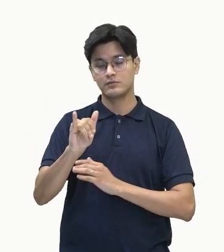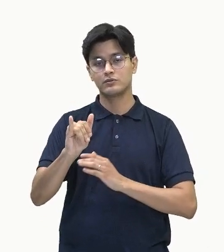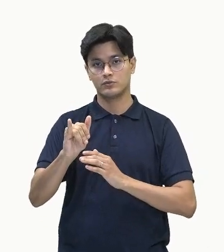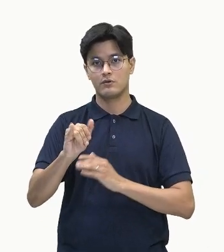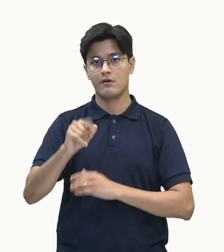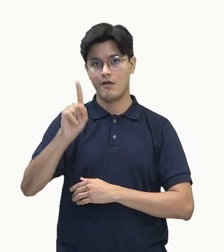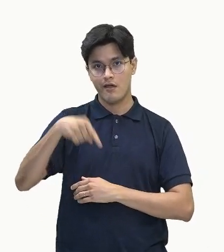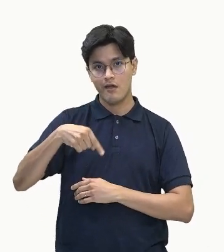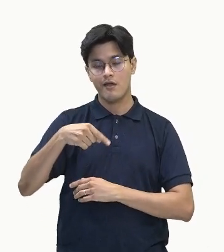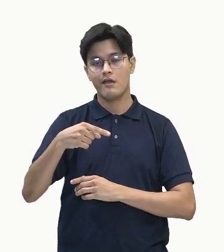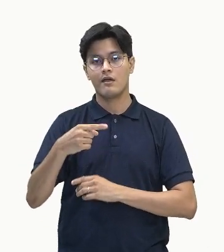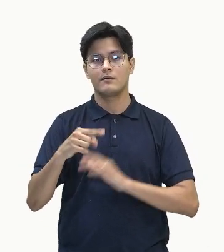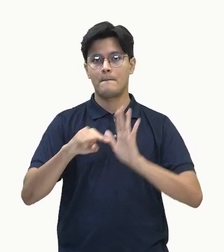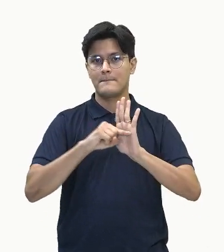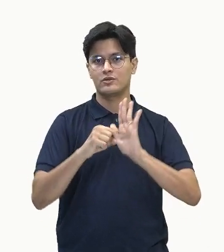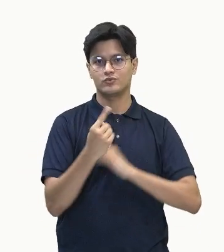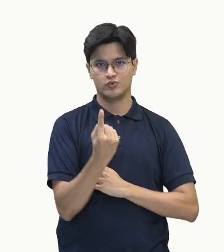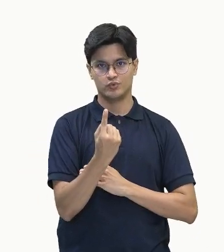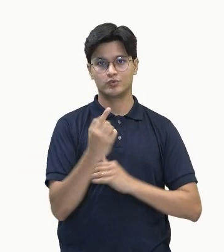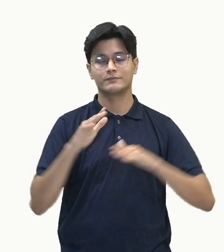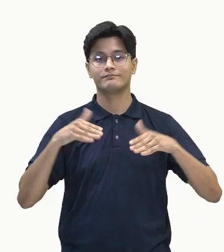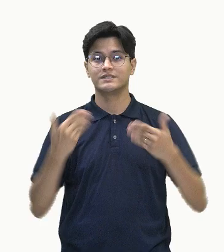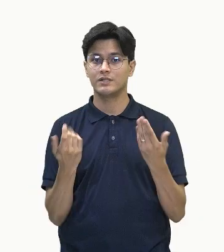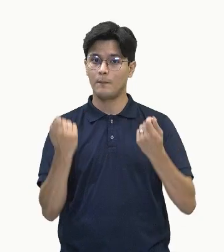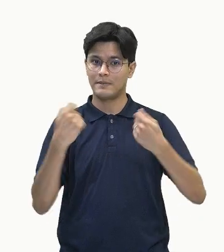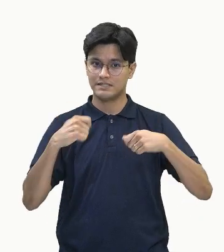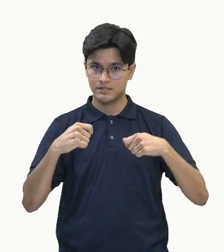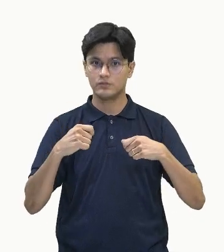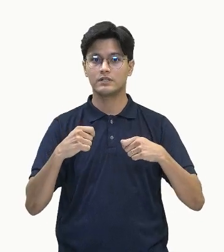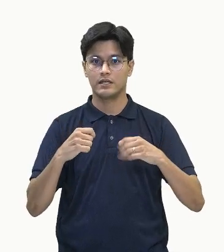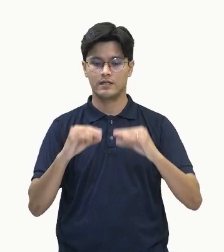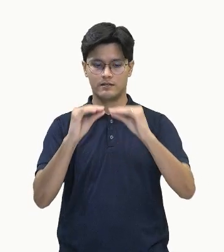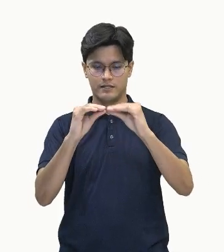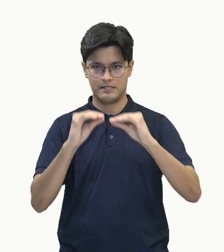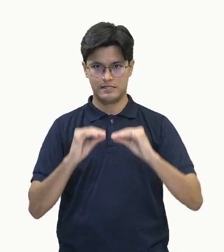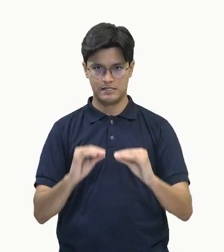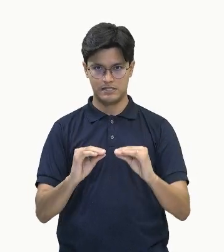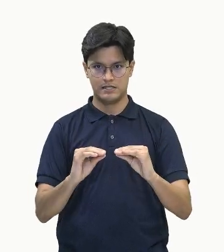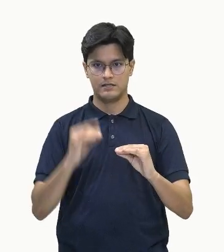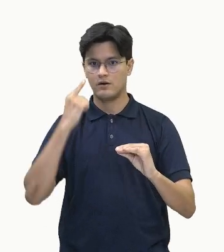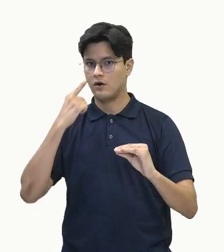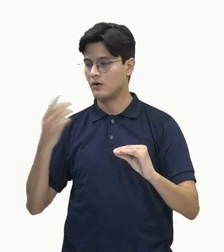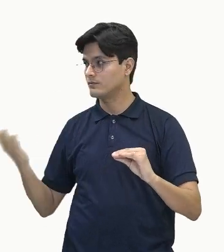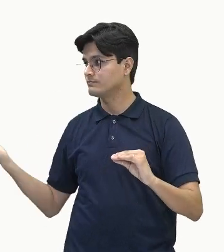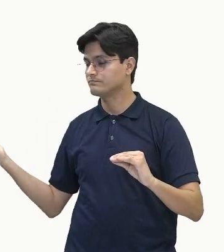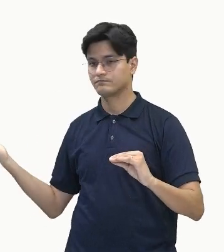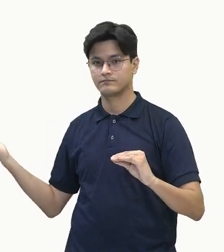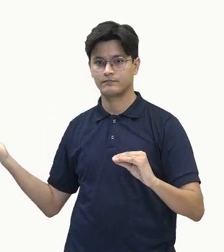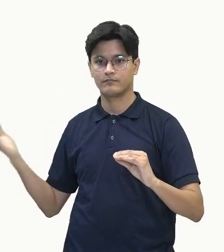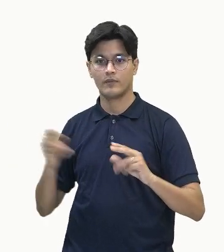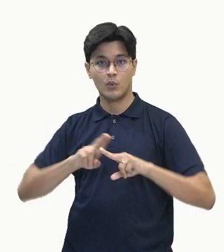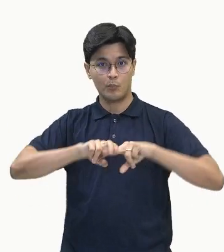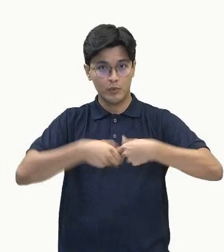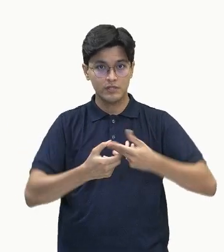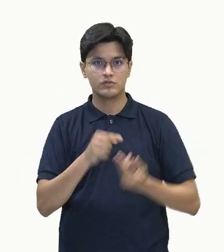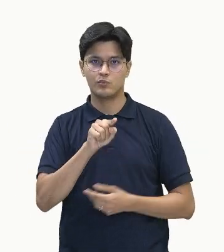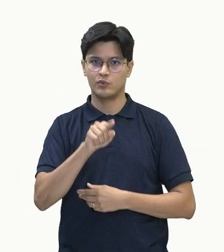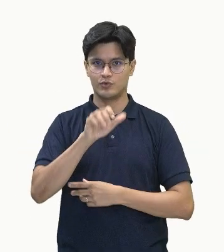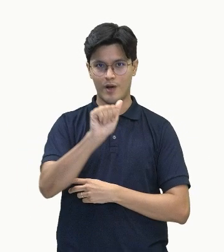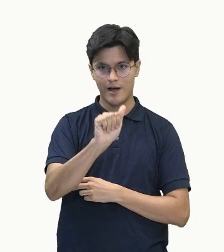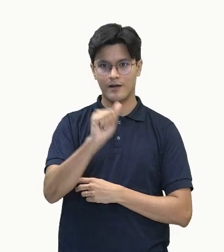que descer uma unidade. Por esse motivo que aqui está marcado o ponto A.